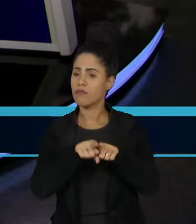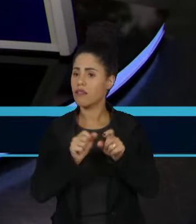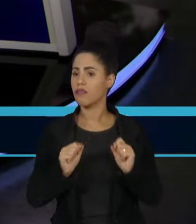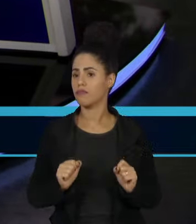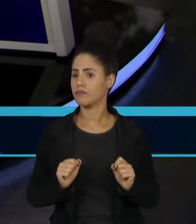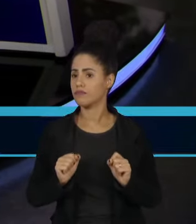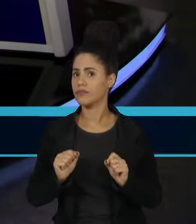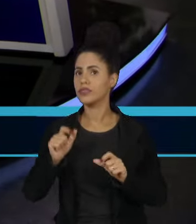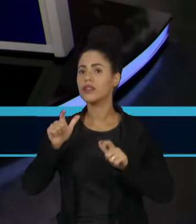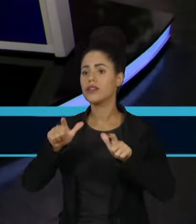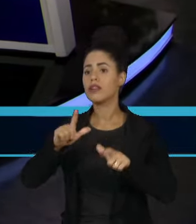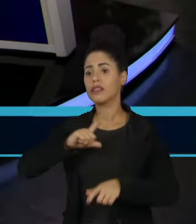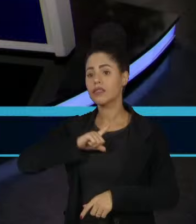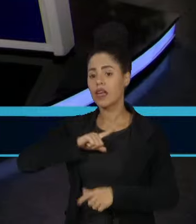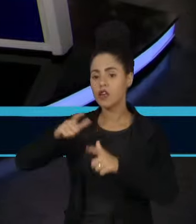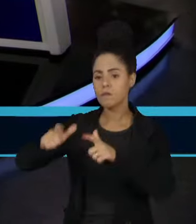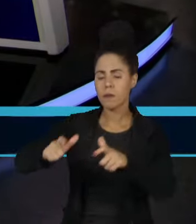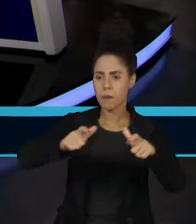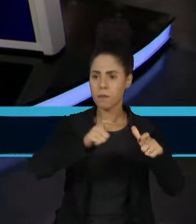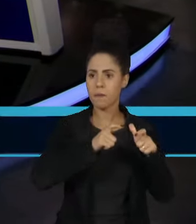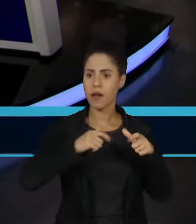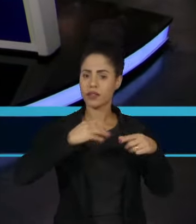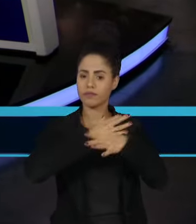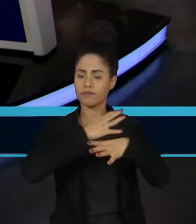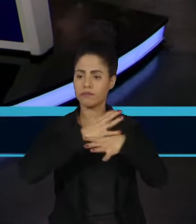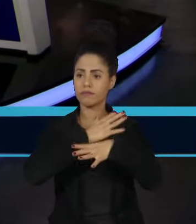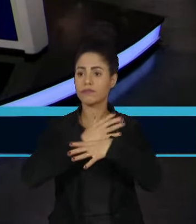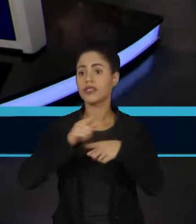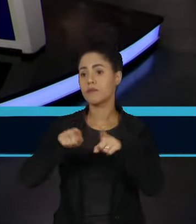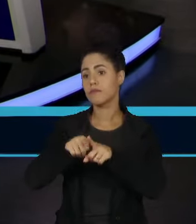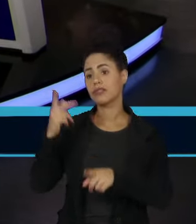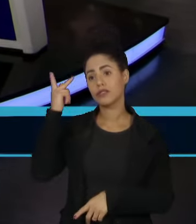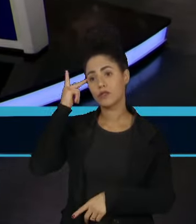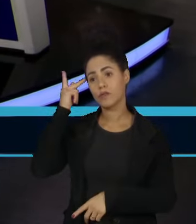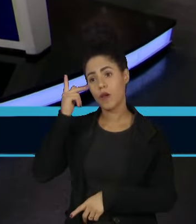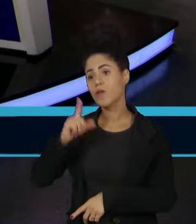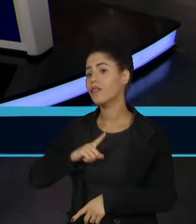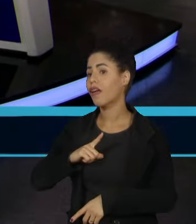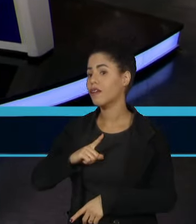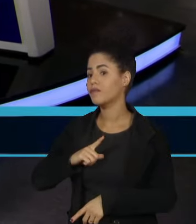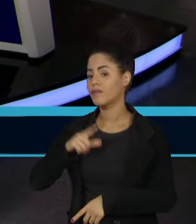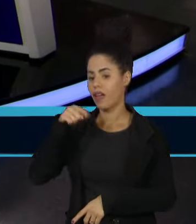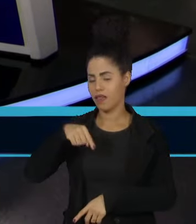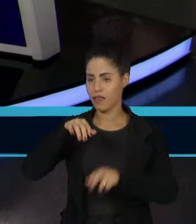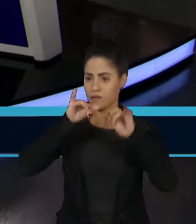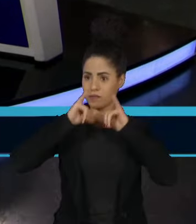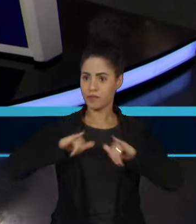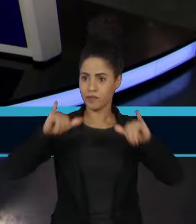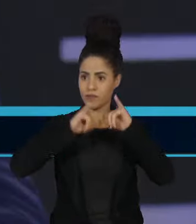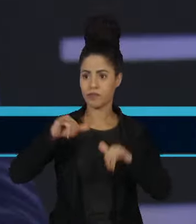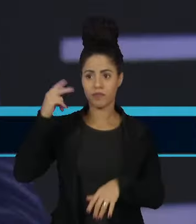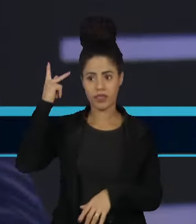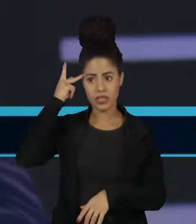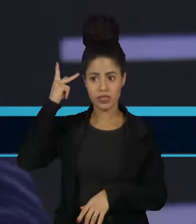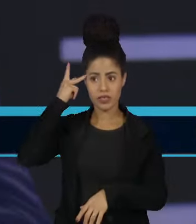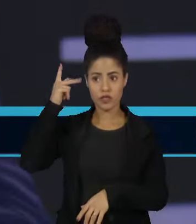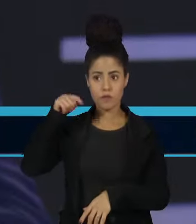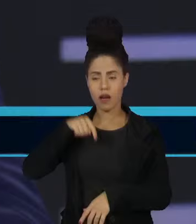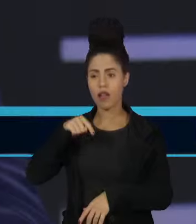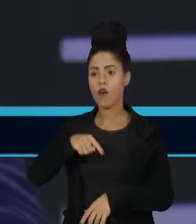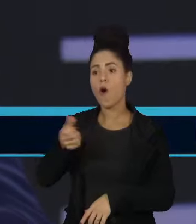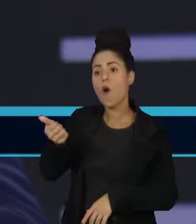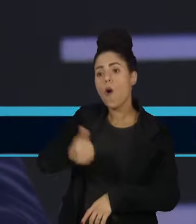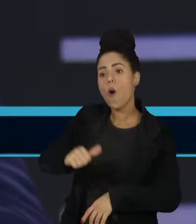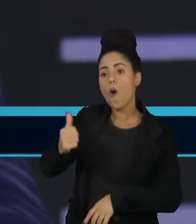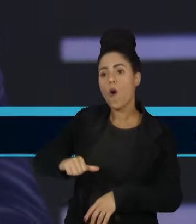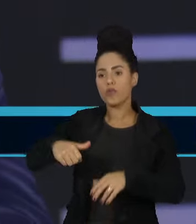Não. É nas grandes regiões metropolitanas, inclusive em São Paulo. Tanto que na nossa campanha municipal, nunca foram 11 debates,